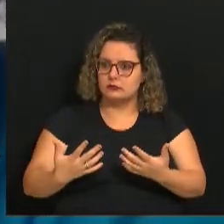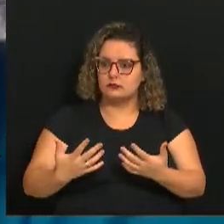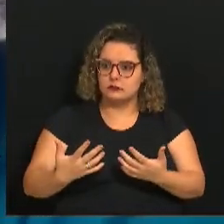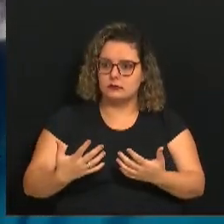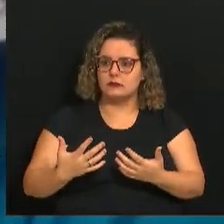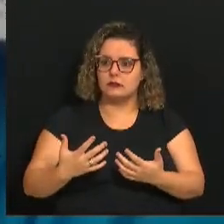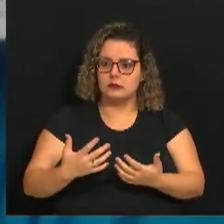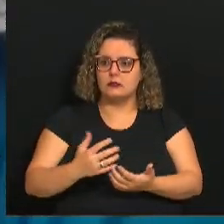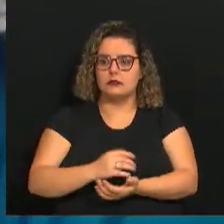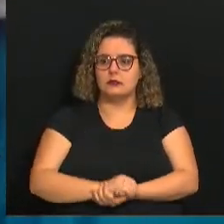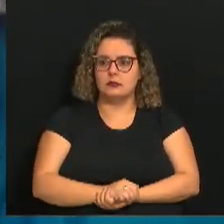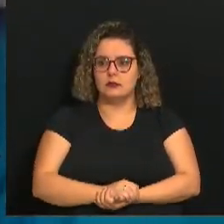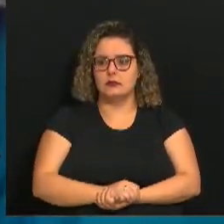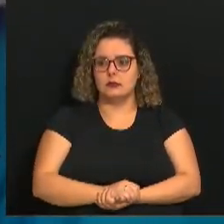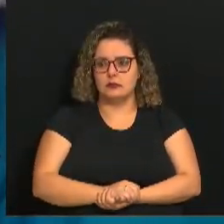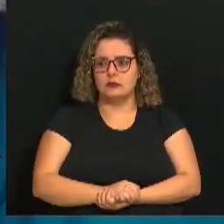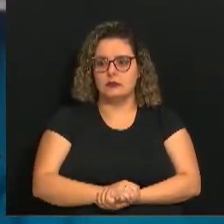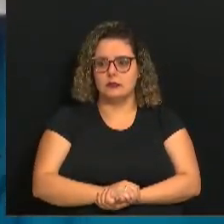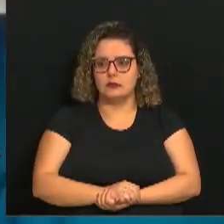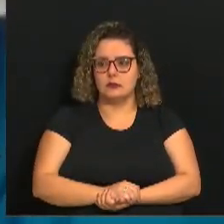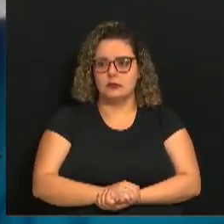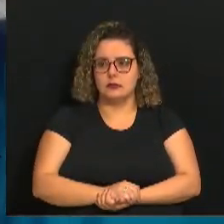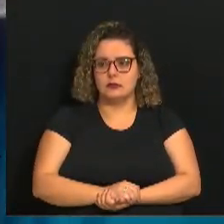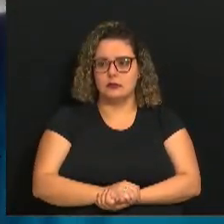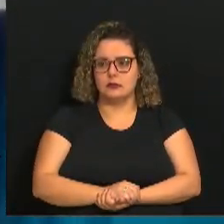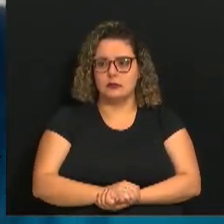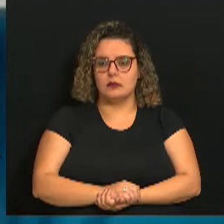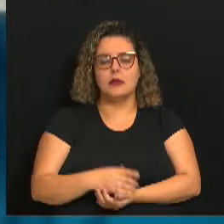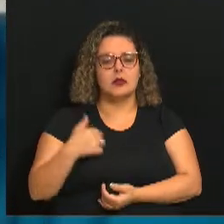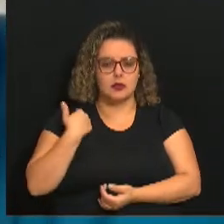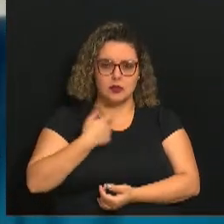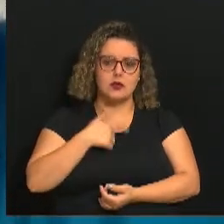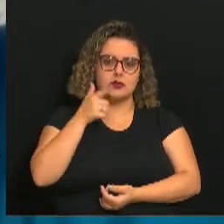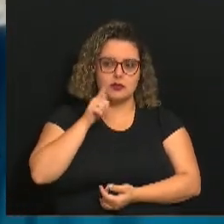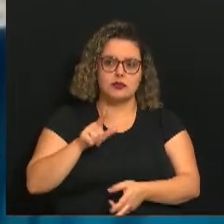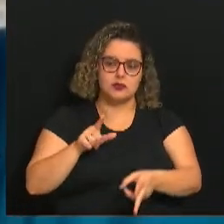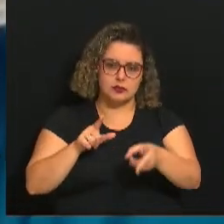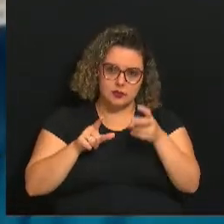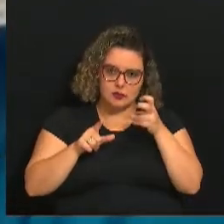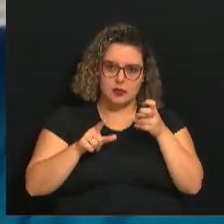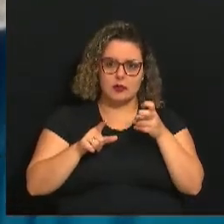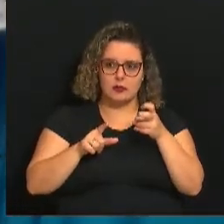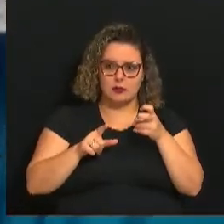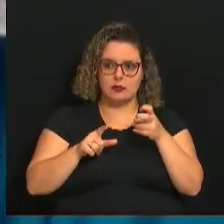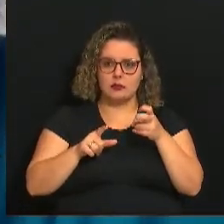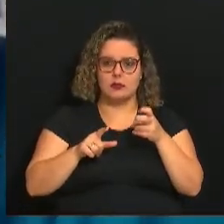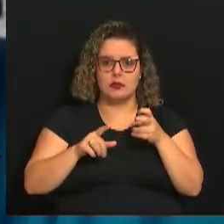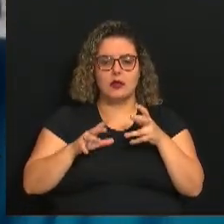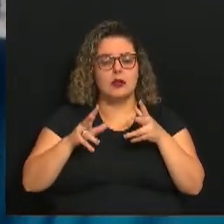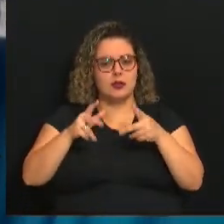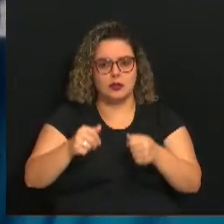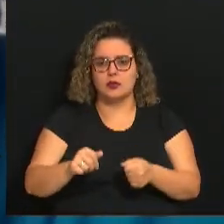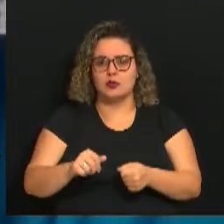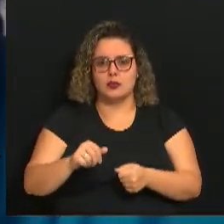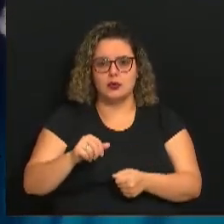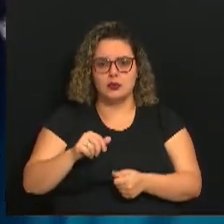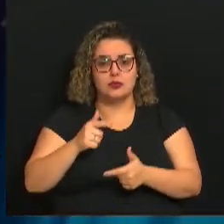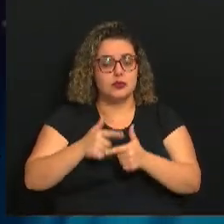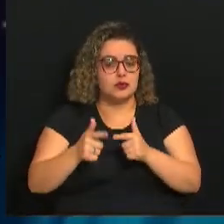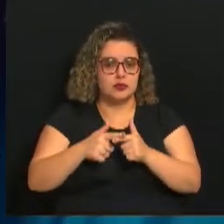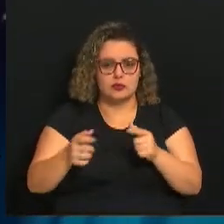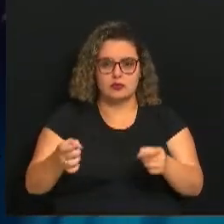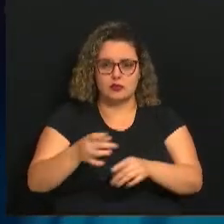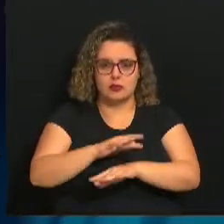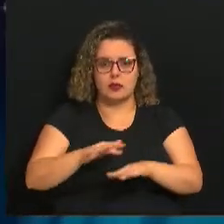cobrança, enfim, para que a gente veja resolvido, né, as demandas, as questões. Então, a gente